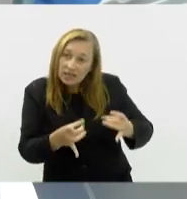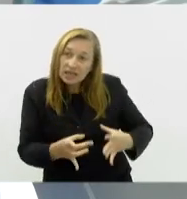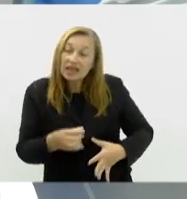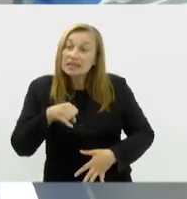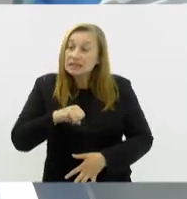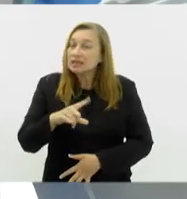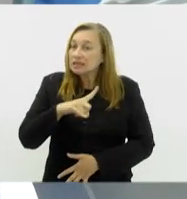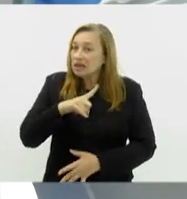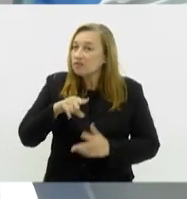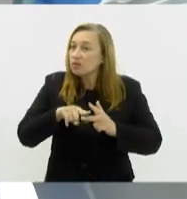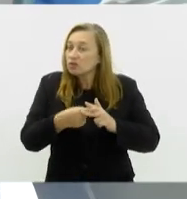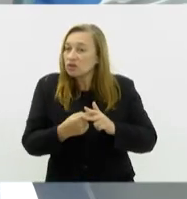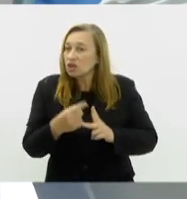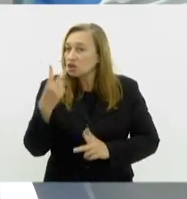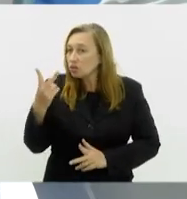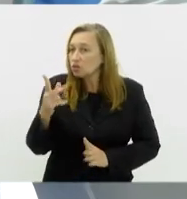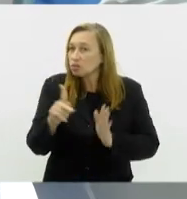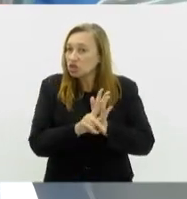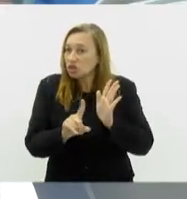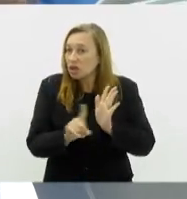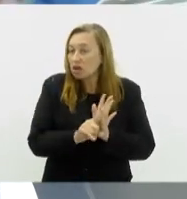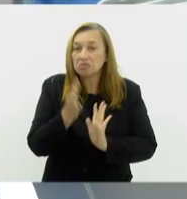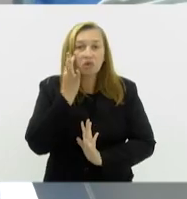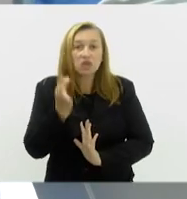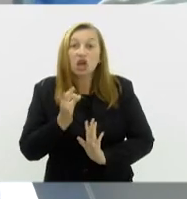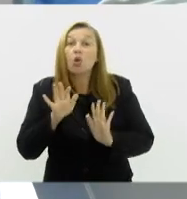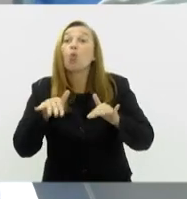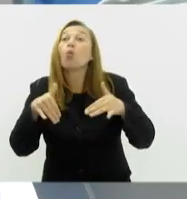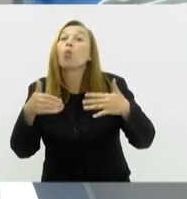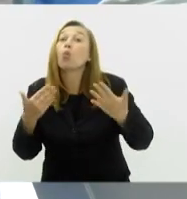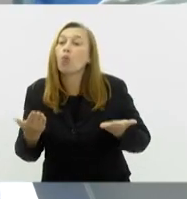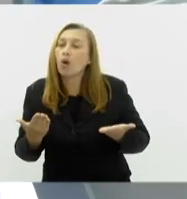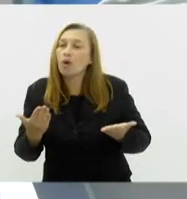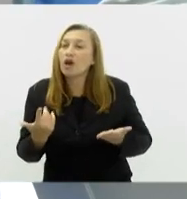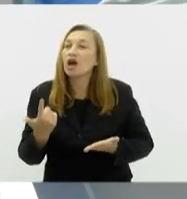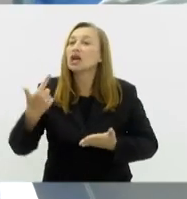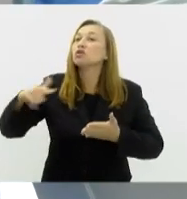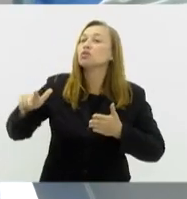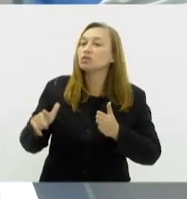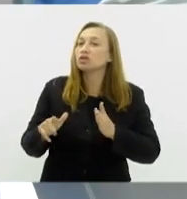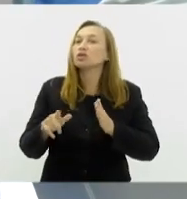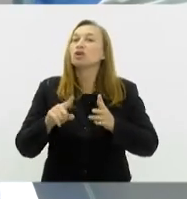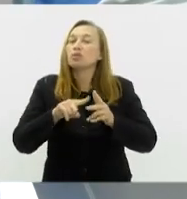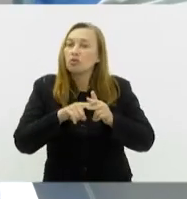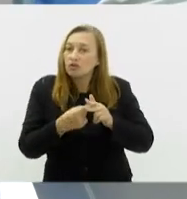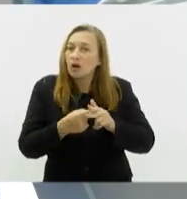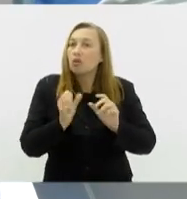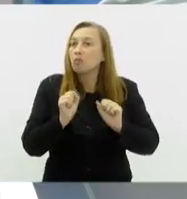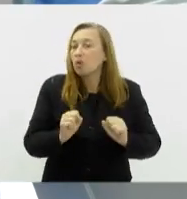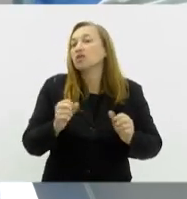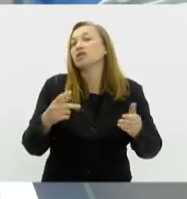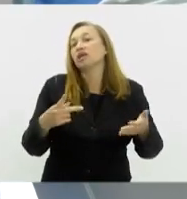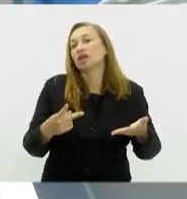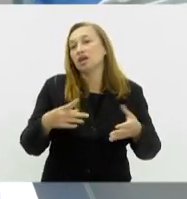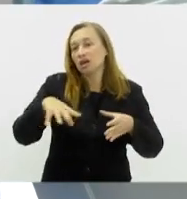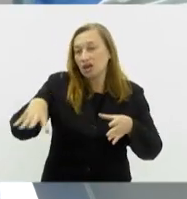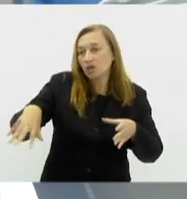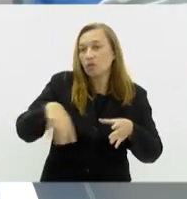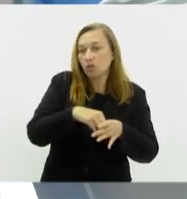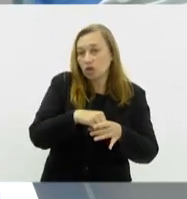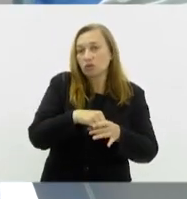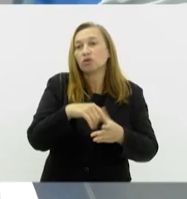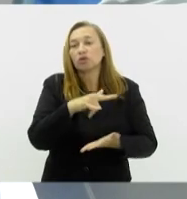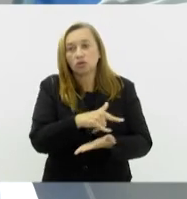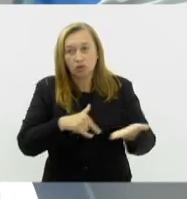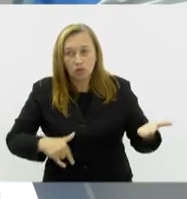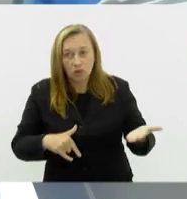modificação em dois projetos de lei não sei quais são as outras modificações que possam ter entrado no documento